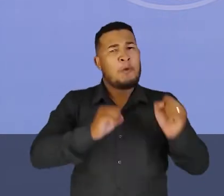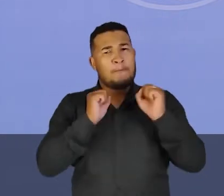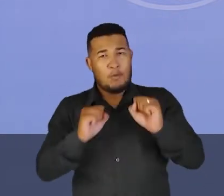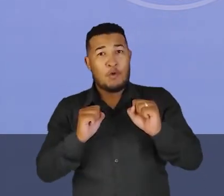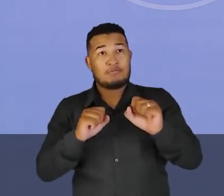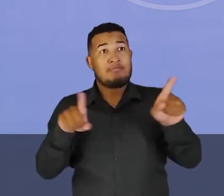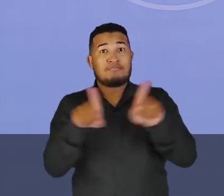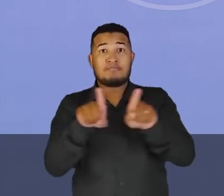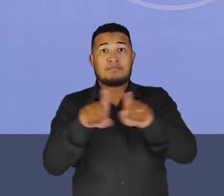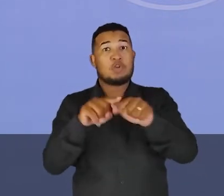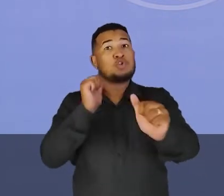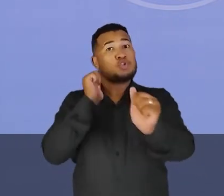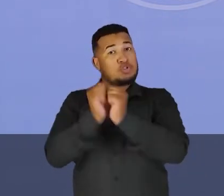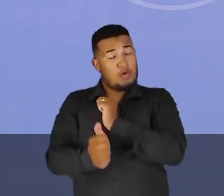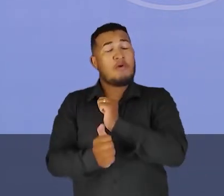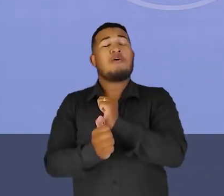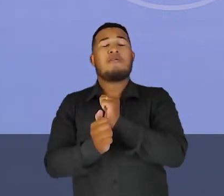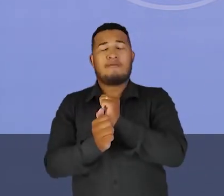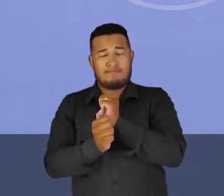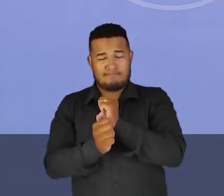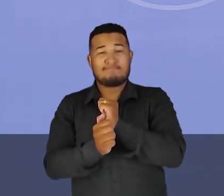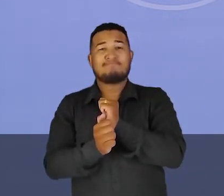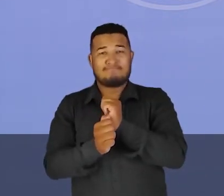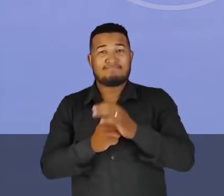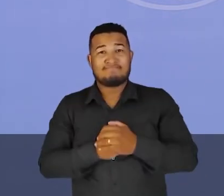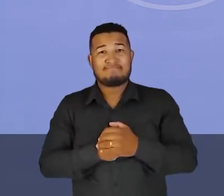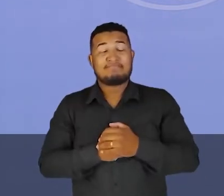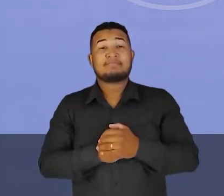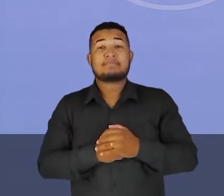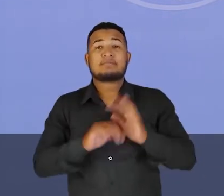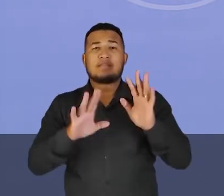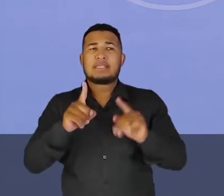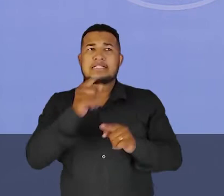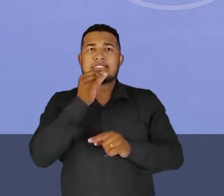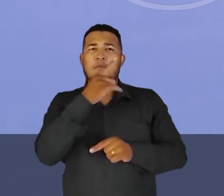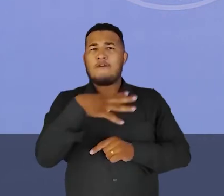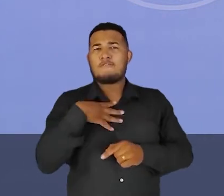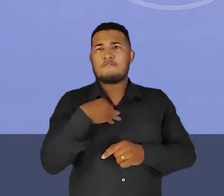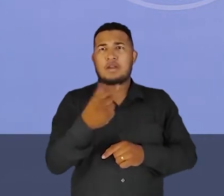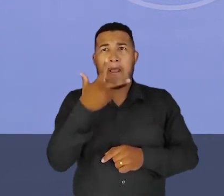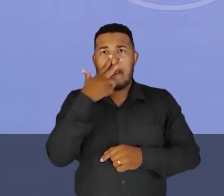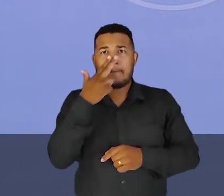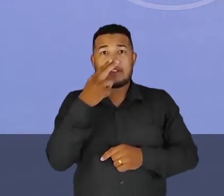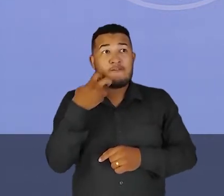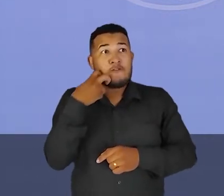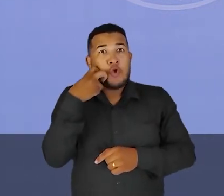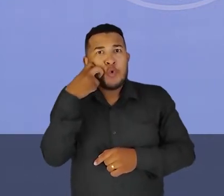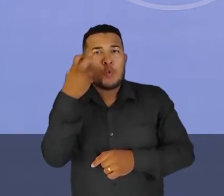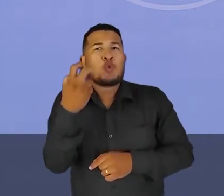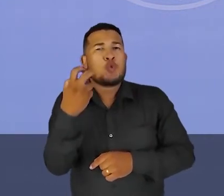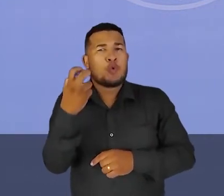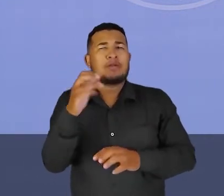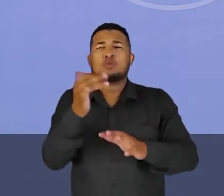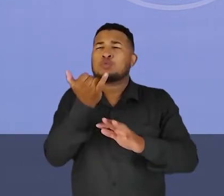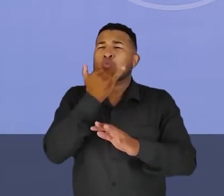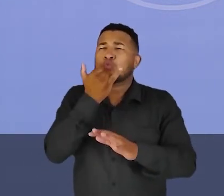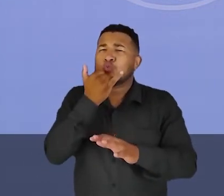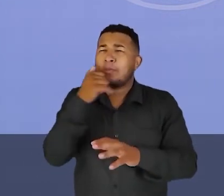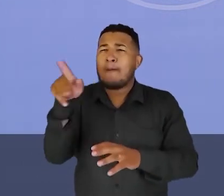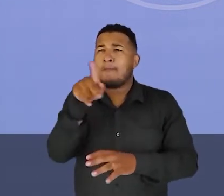o esporte também, entendeu? A filha ali ficou um pouco constrangida,